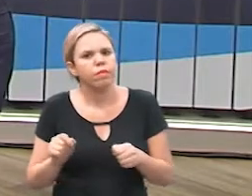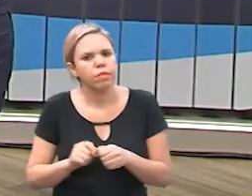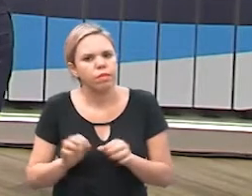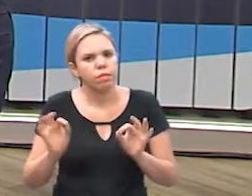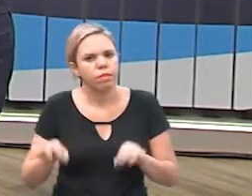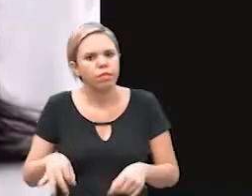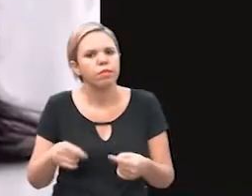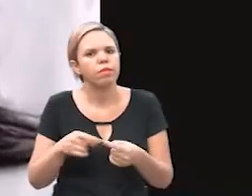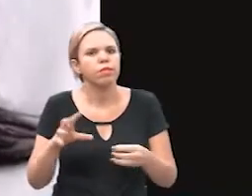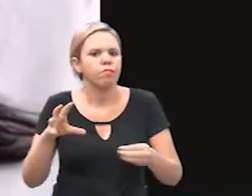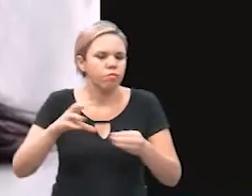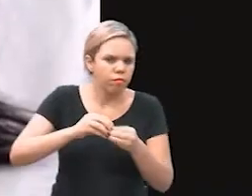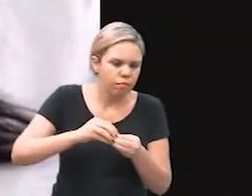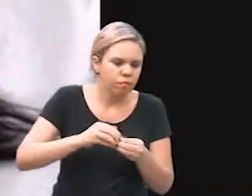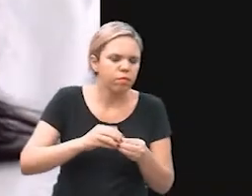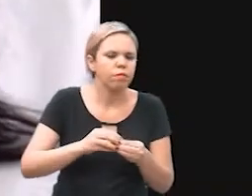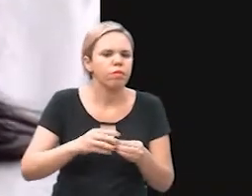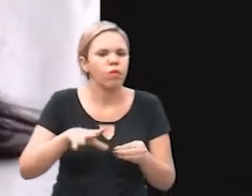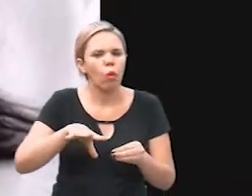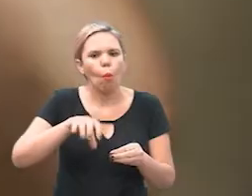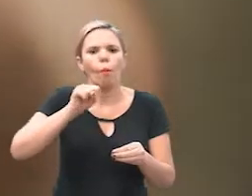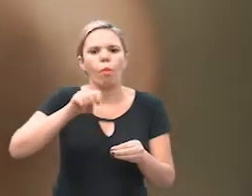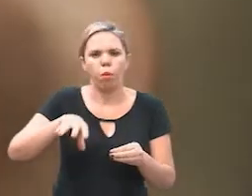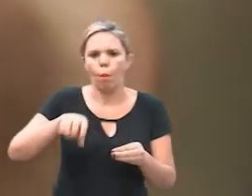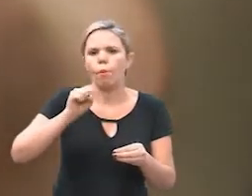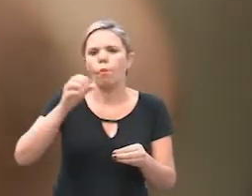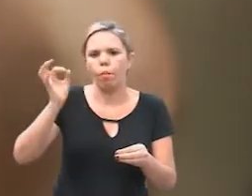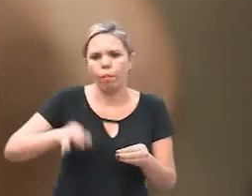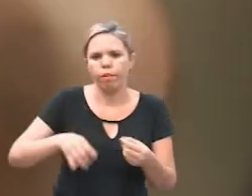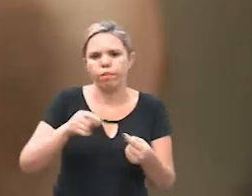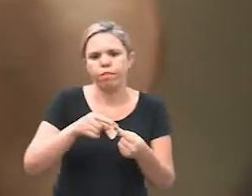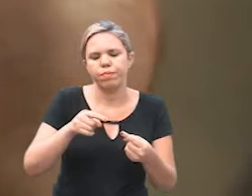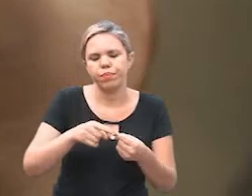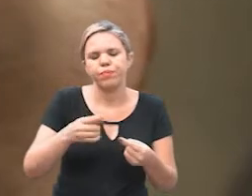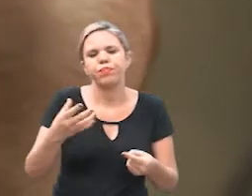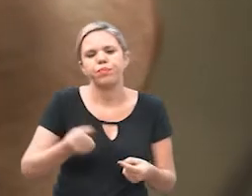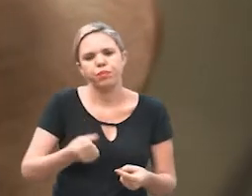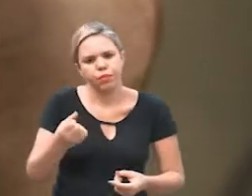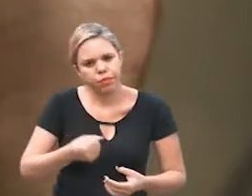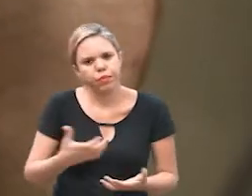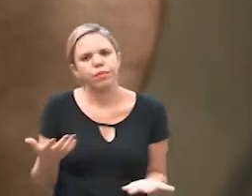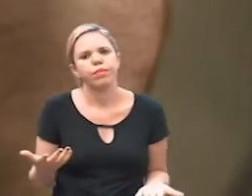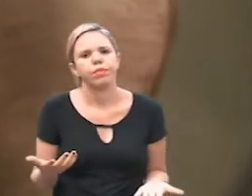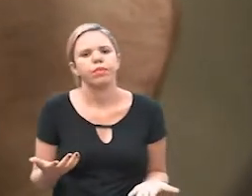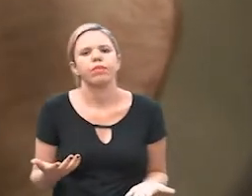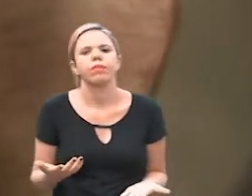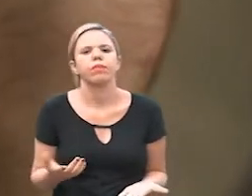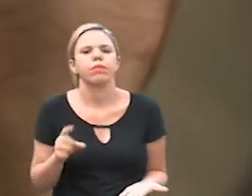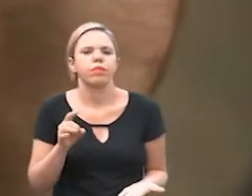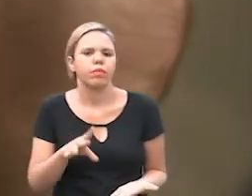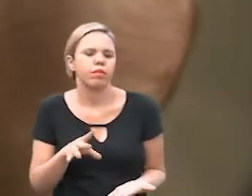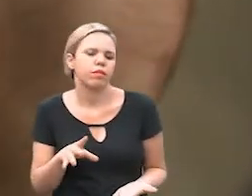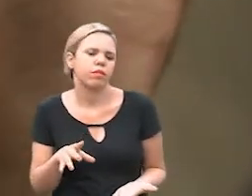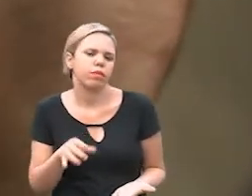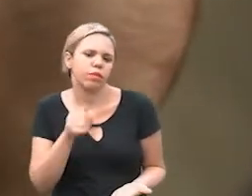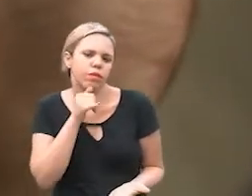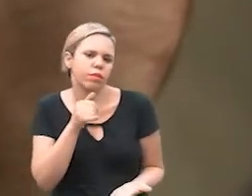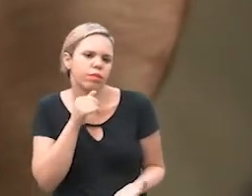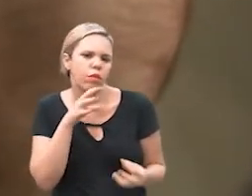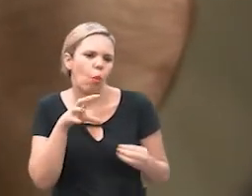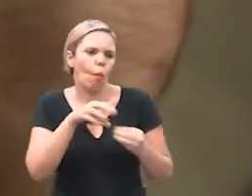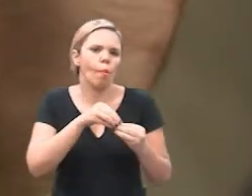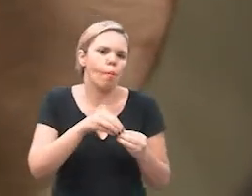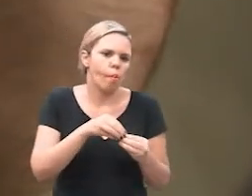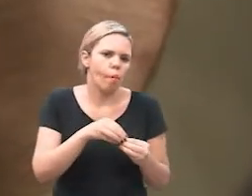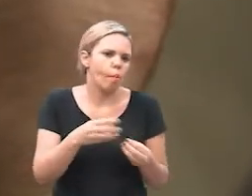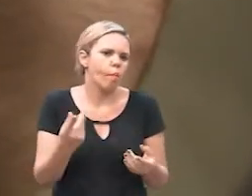pega correta para ele extrair corretamente esse leite, né? Para que ele não fique somente pegando,